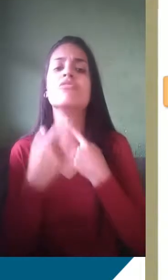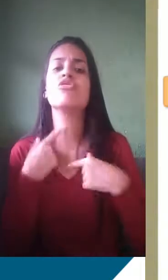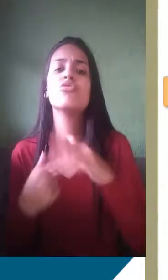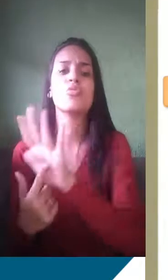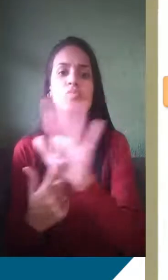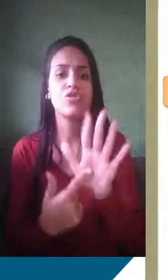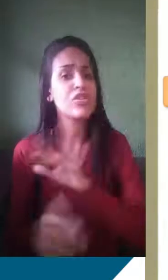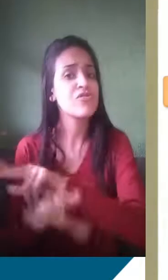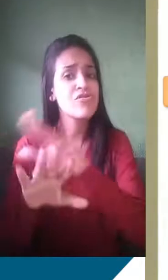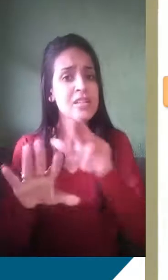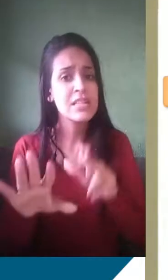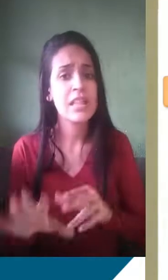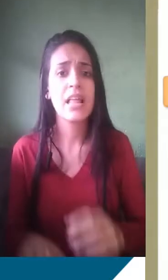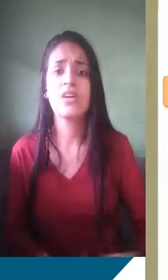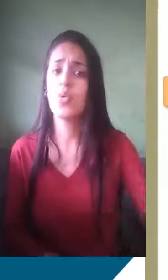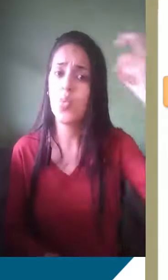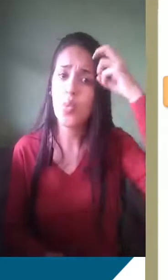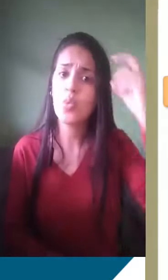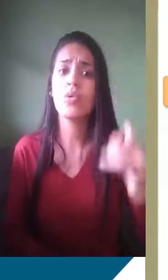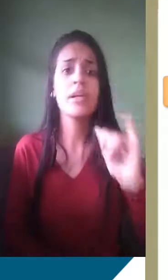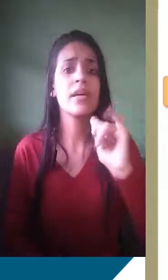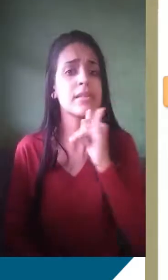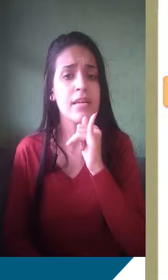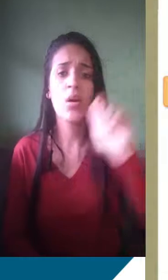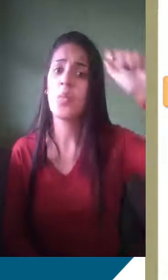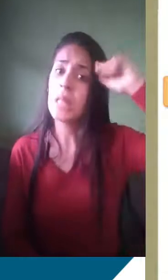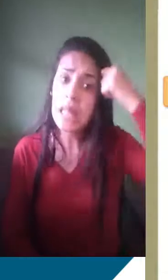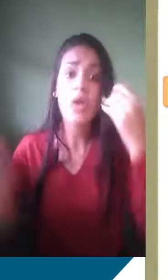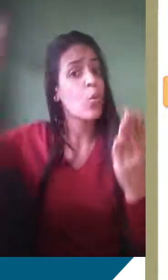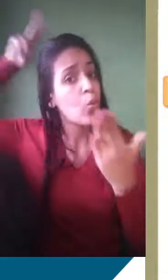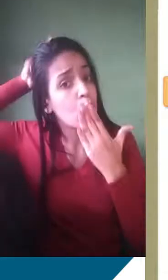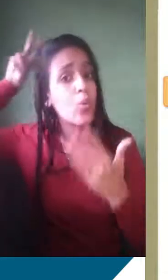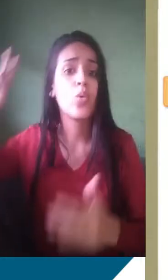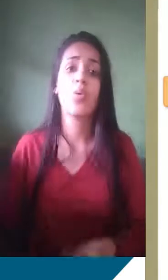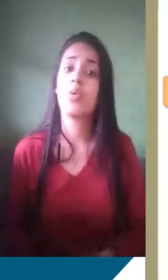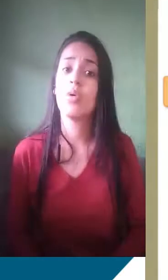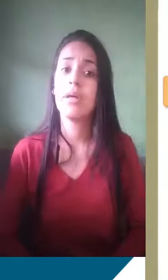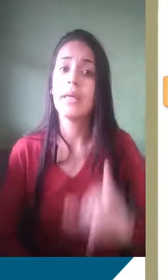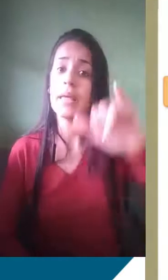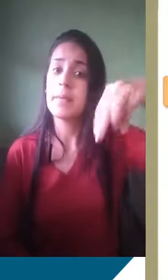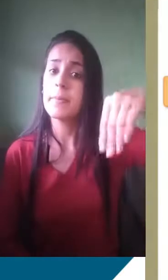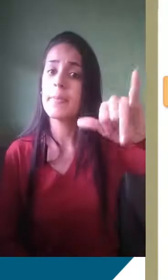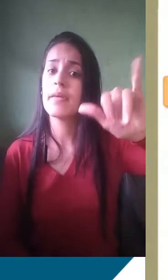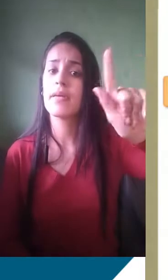frequentemente marginalizadas, como os indígenas, os negros, caboclos, os sertanejos,